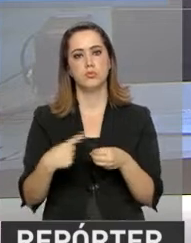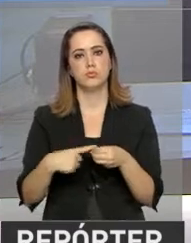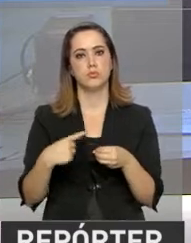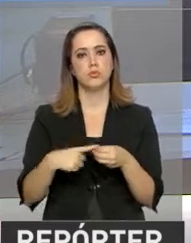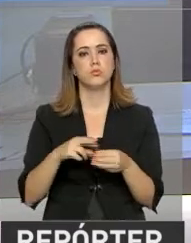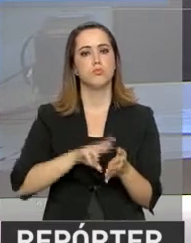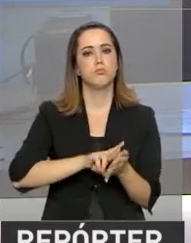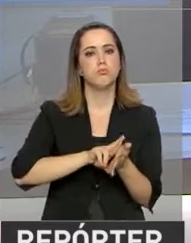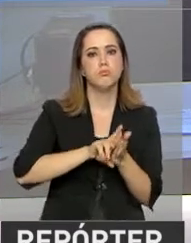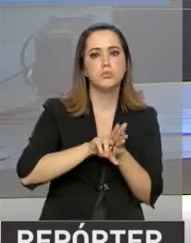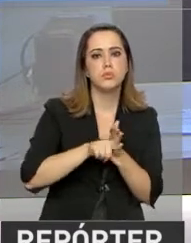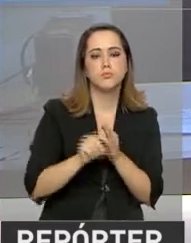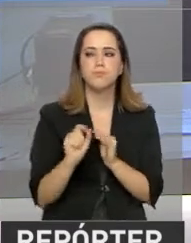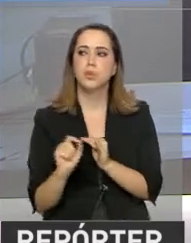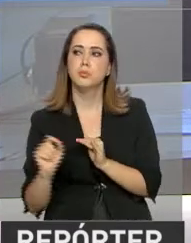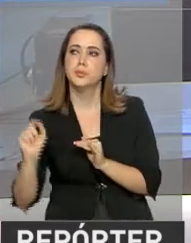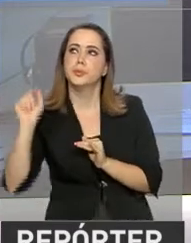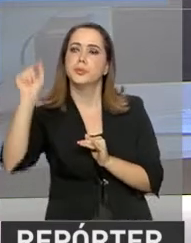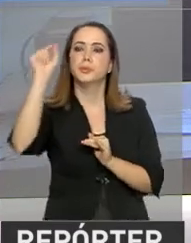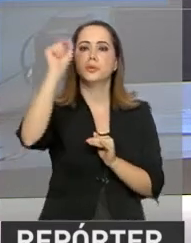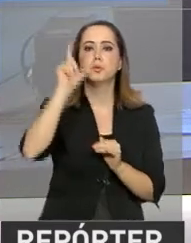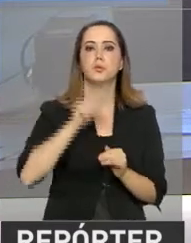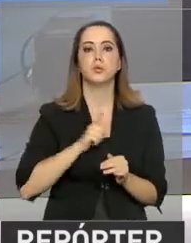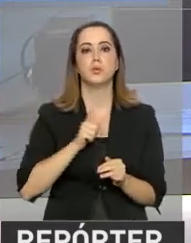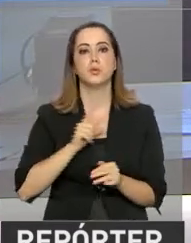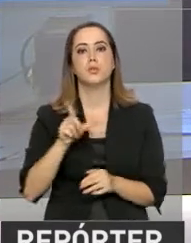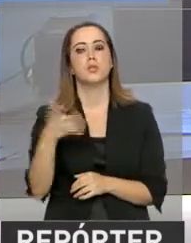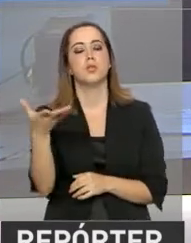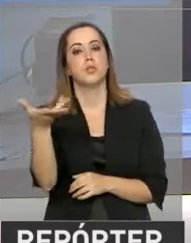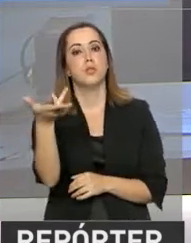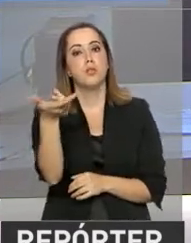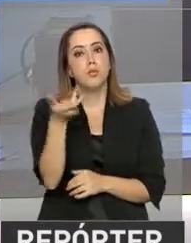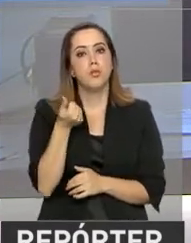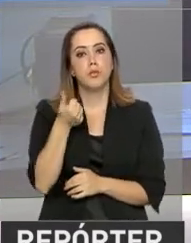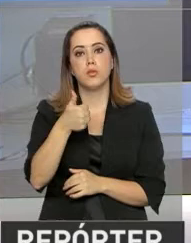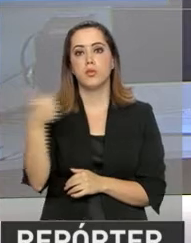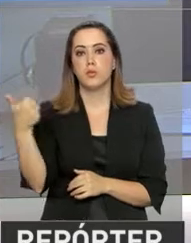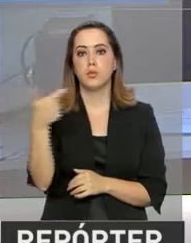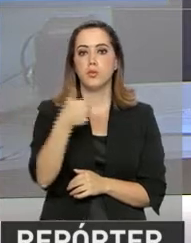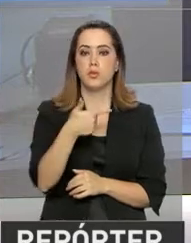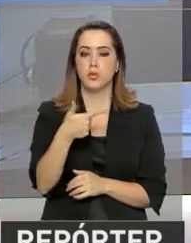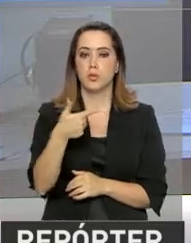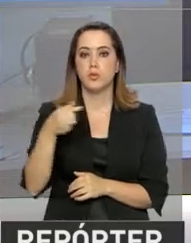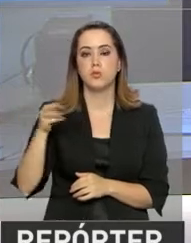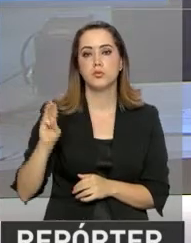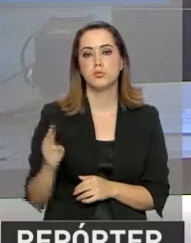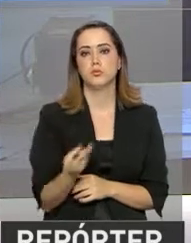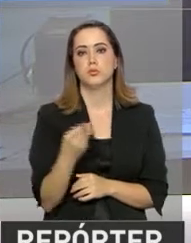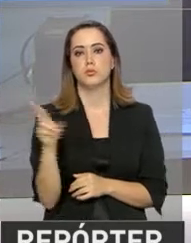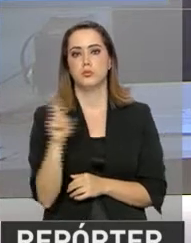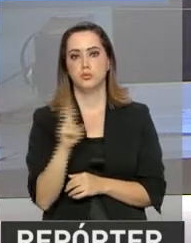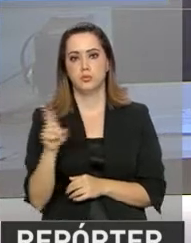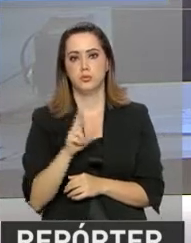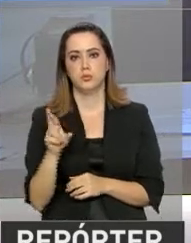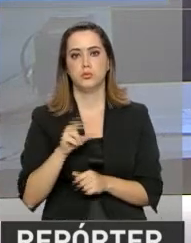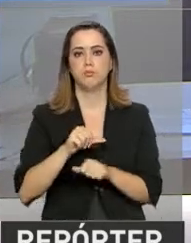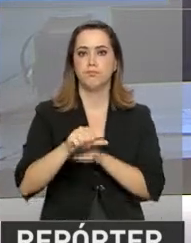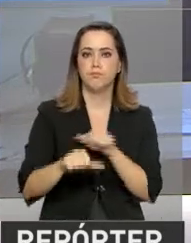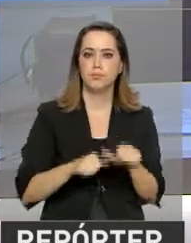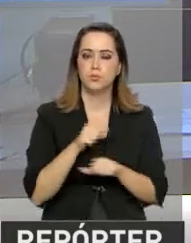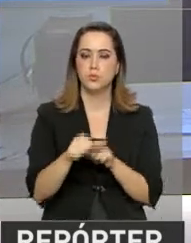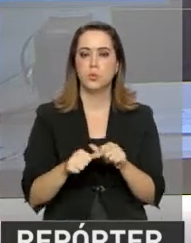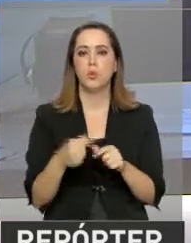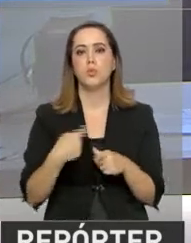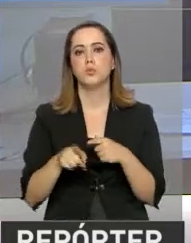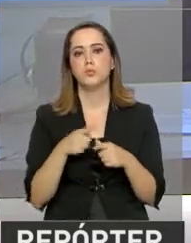Santa Catarina, Rio Grande do Sul, Minas Gerais e Mato Grosso vão receber 12 milhões de reais para recuperar áreas atingidas por